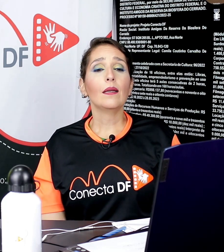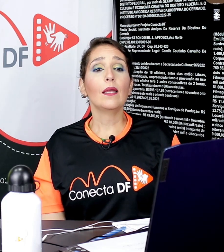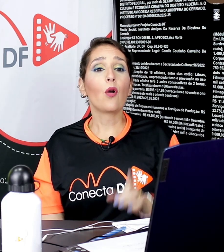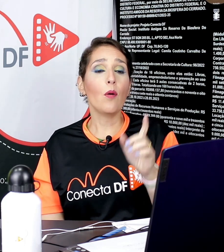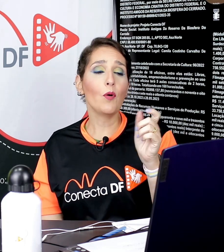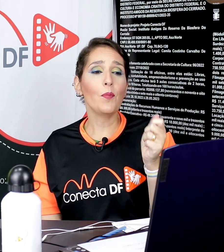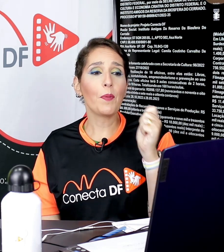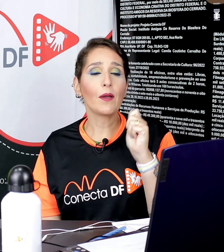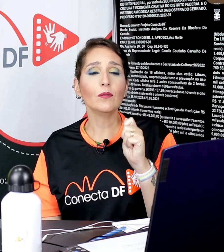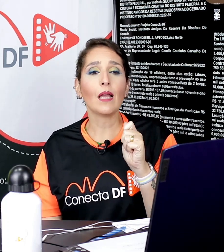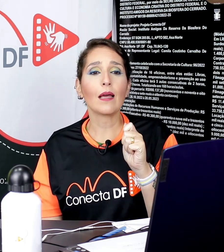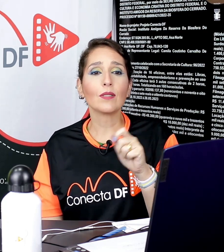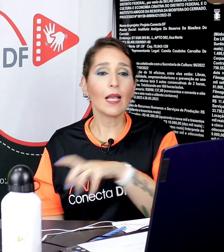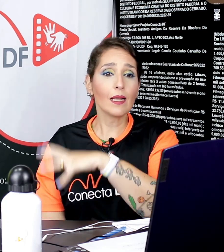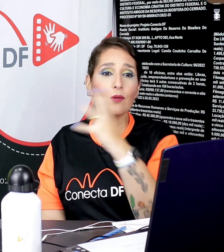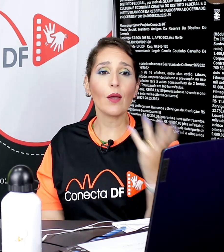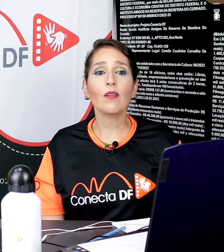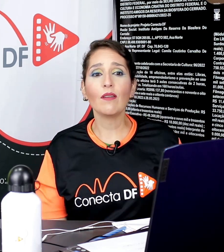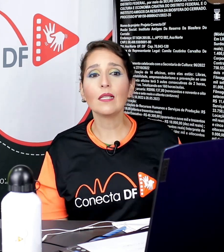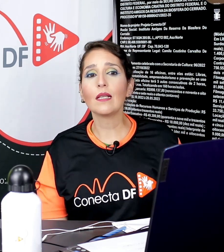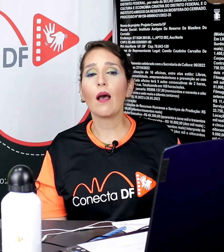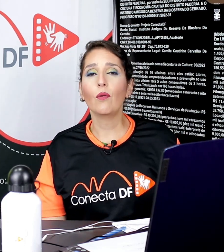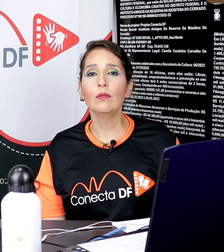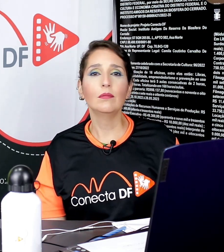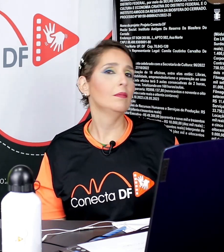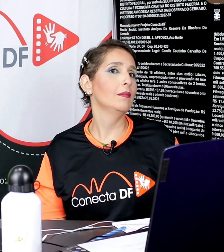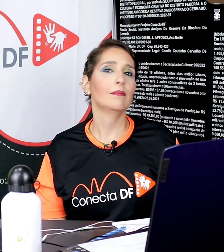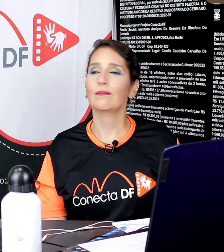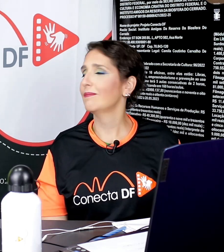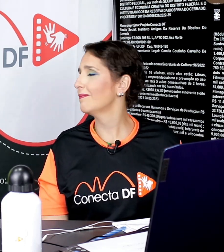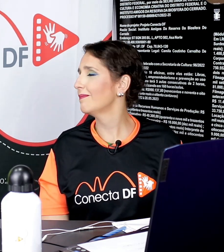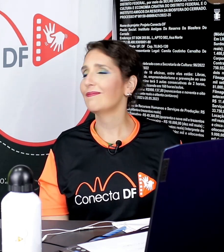E como me perguntaram, se ela não é universal.